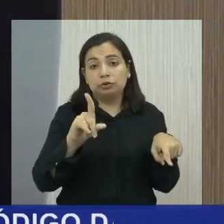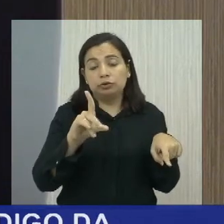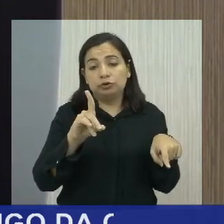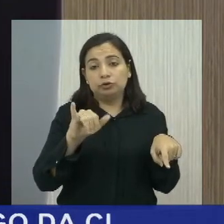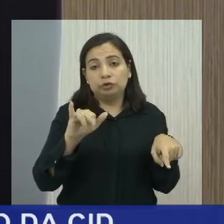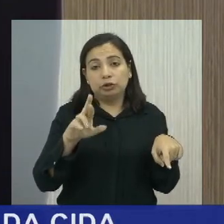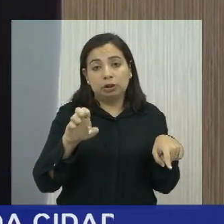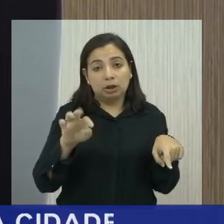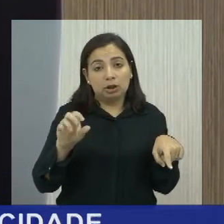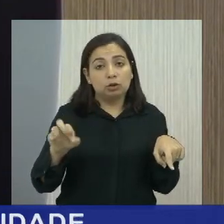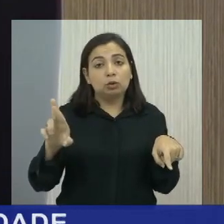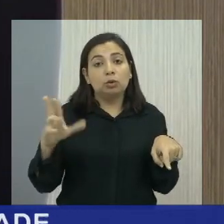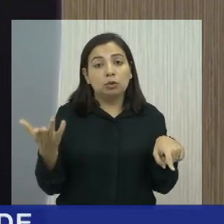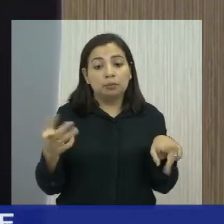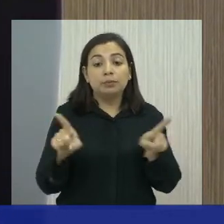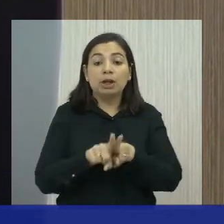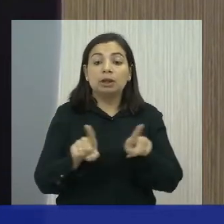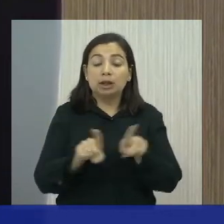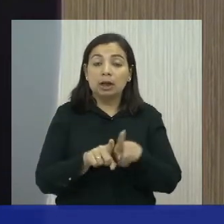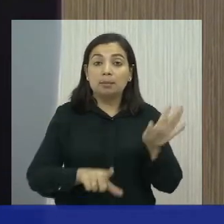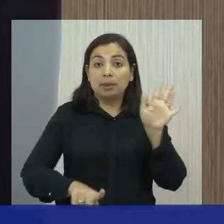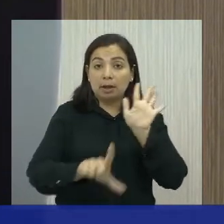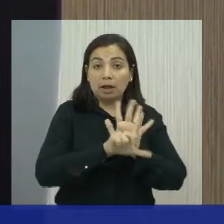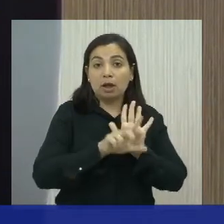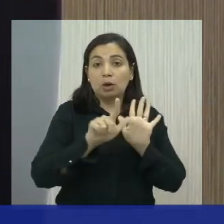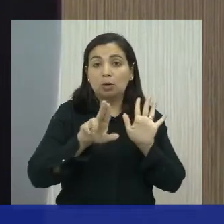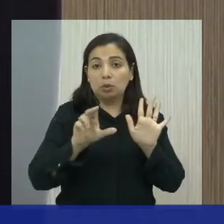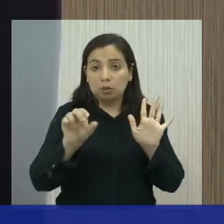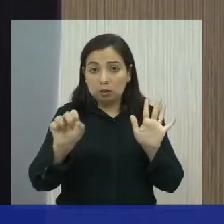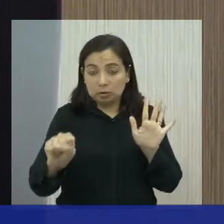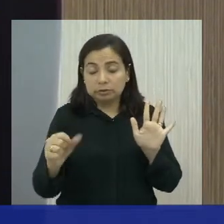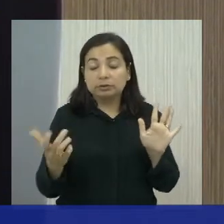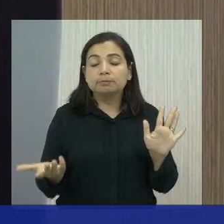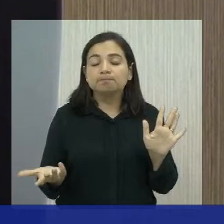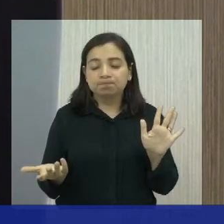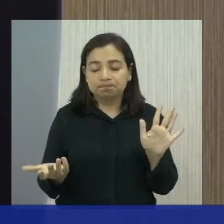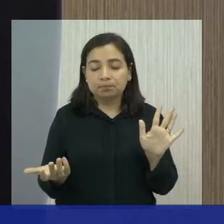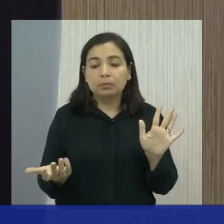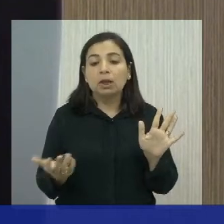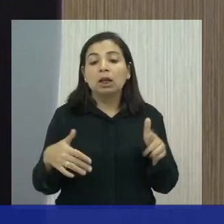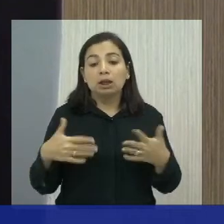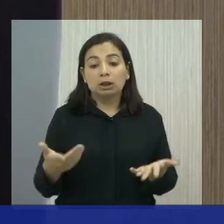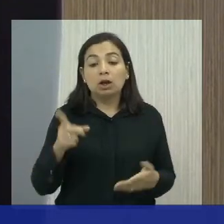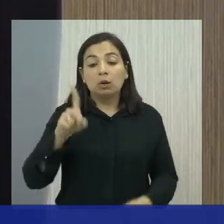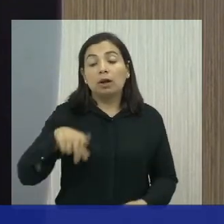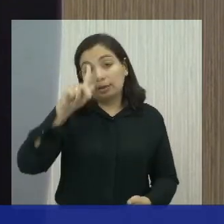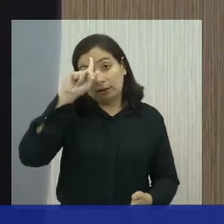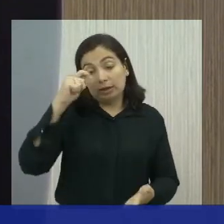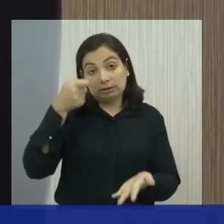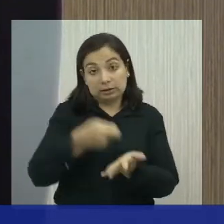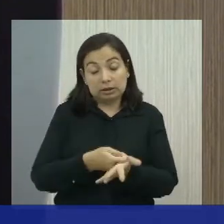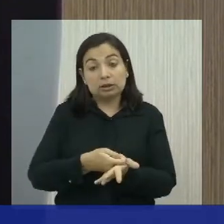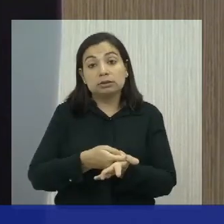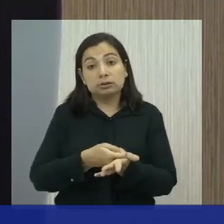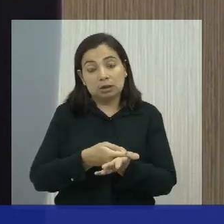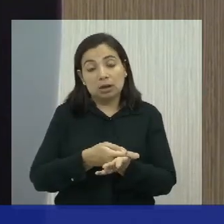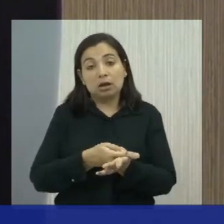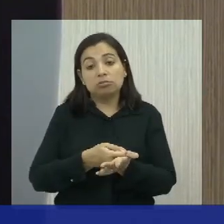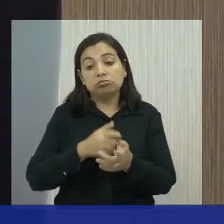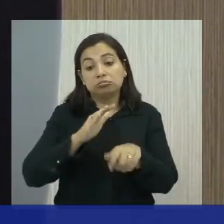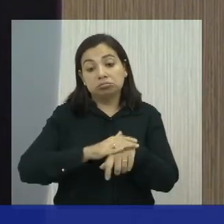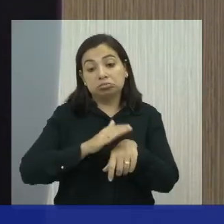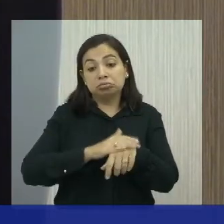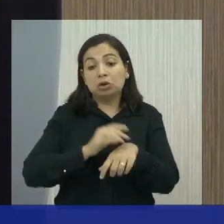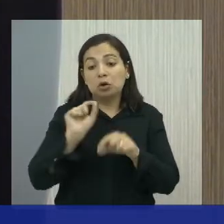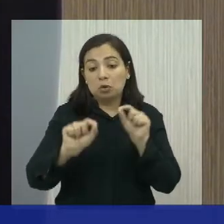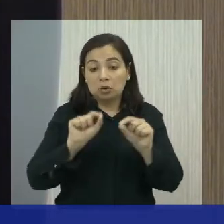a própria lei de uso e ocupação do solo. São decisões deliberativas,